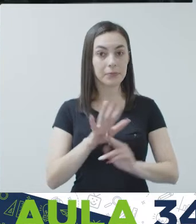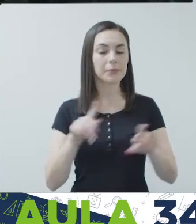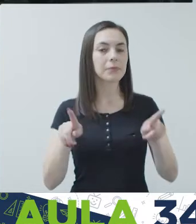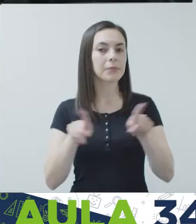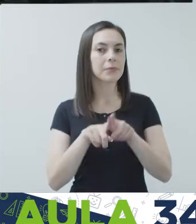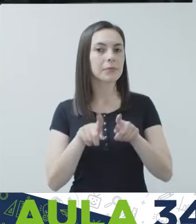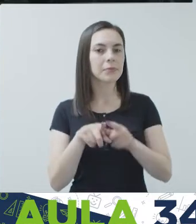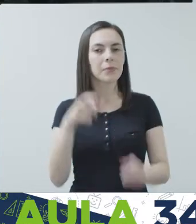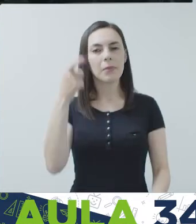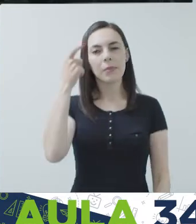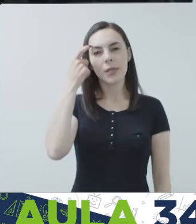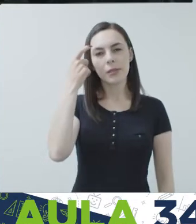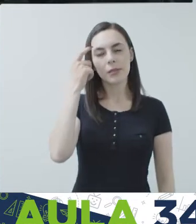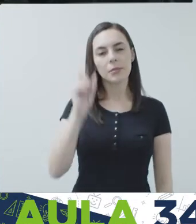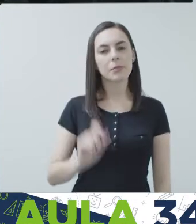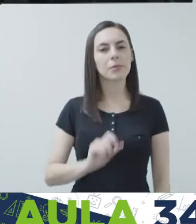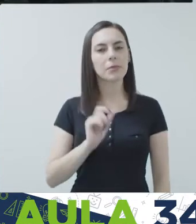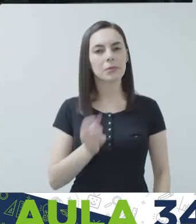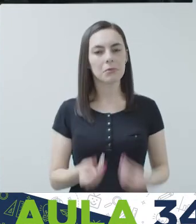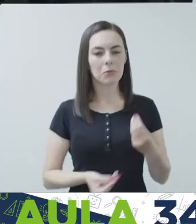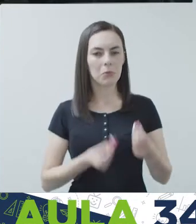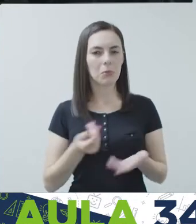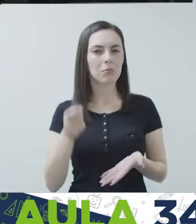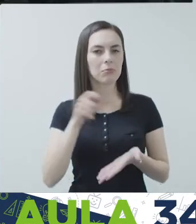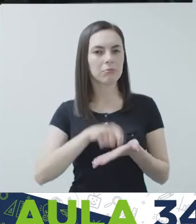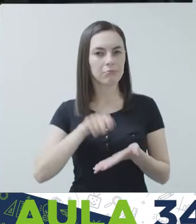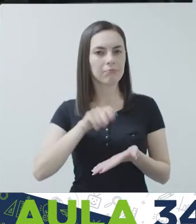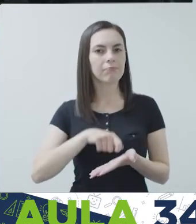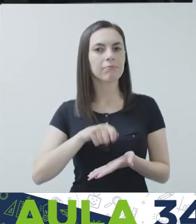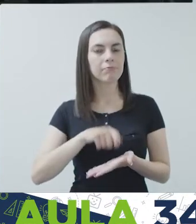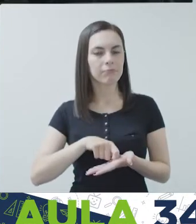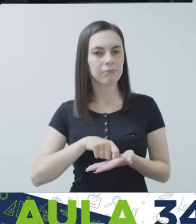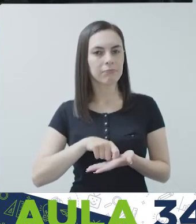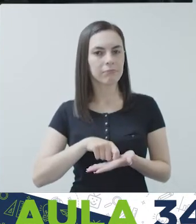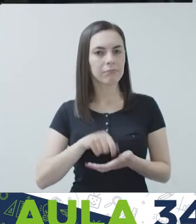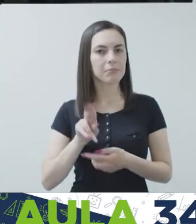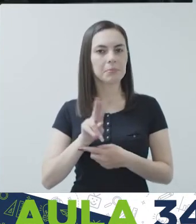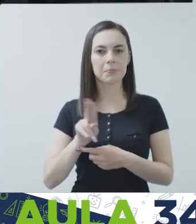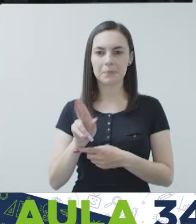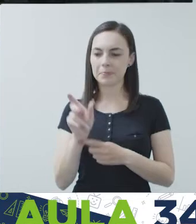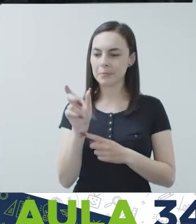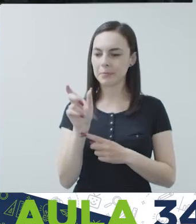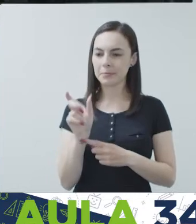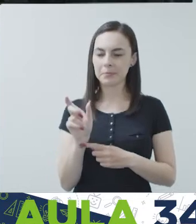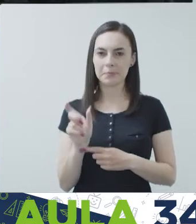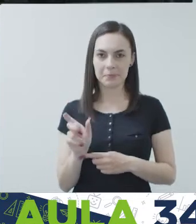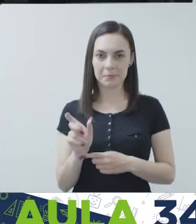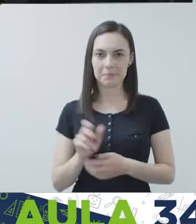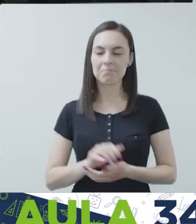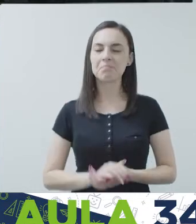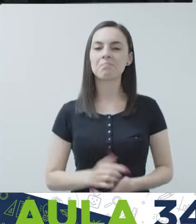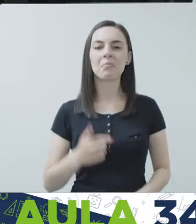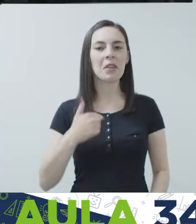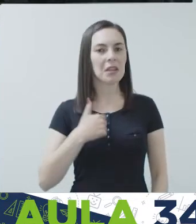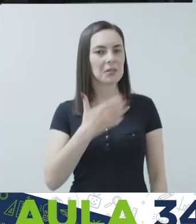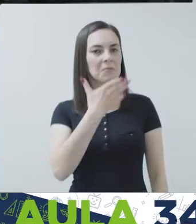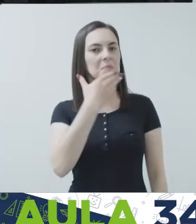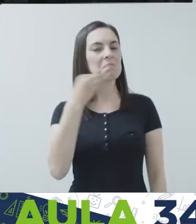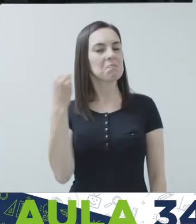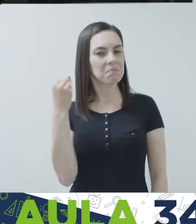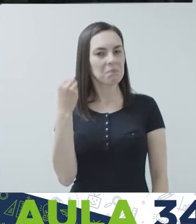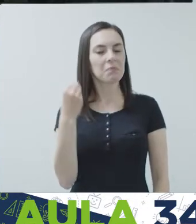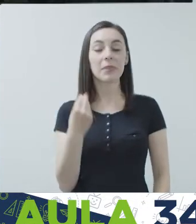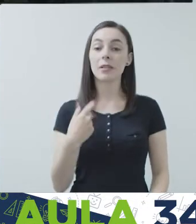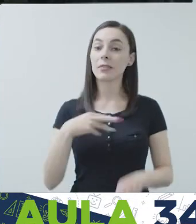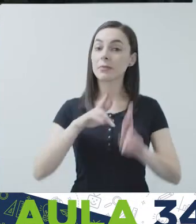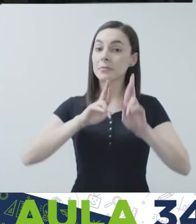e nós pensamos também como é que a gente escreve o nome do número. Eu gostei de fazer isso. Eu espero que